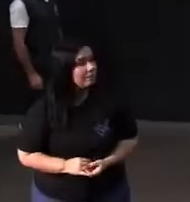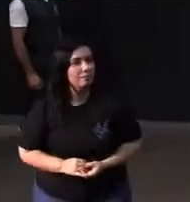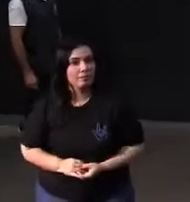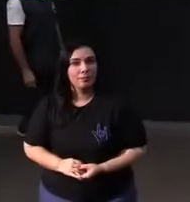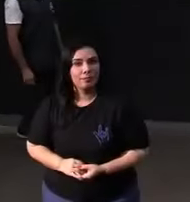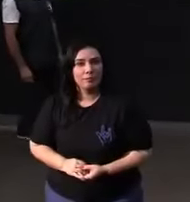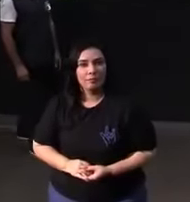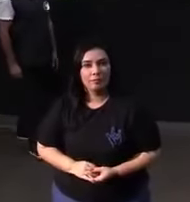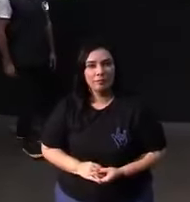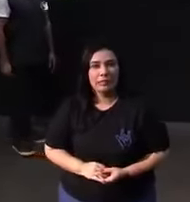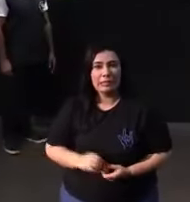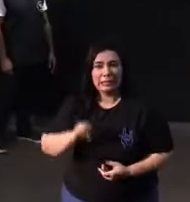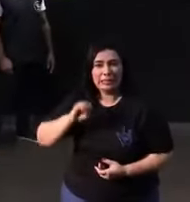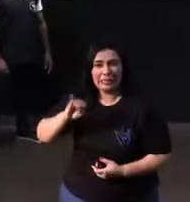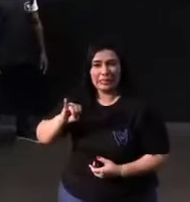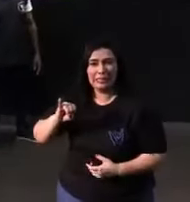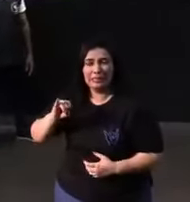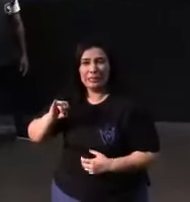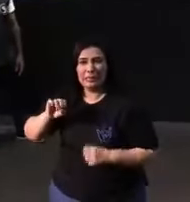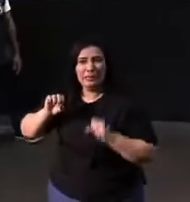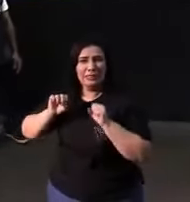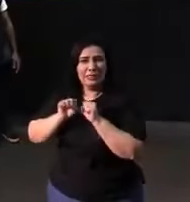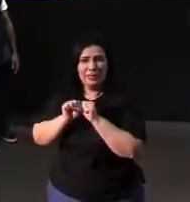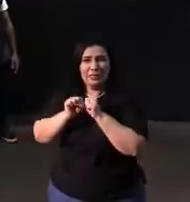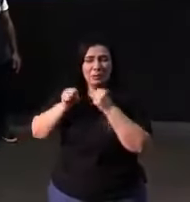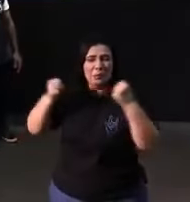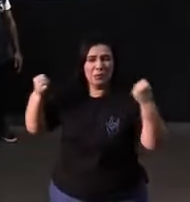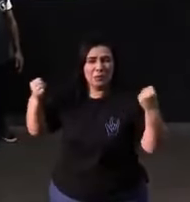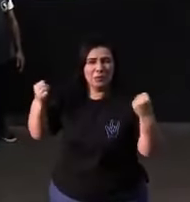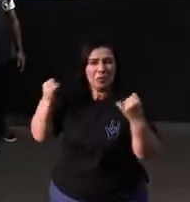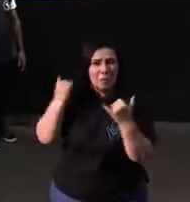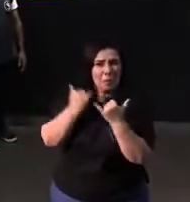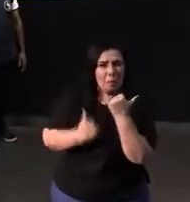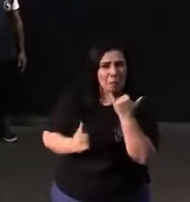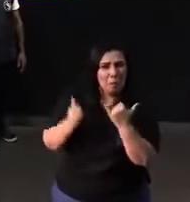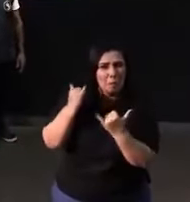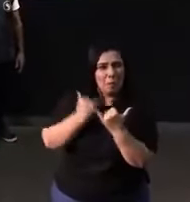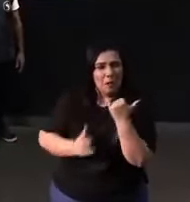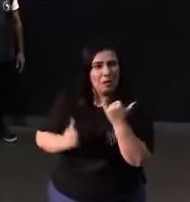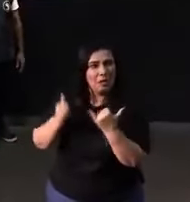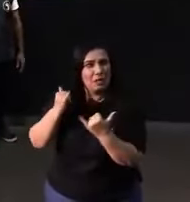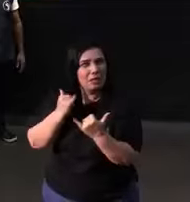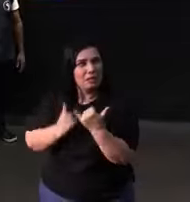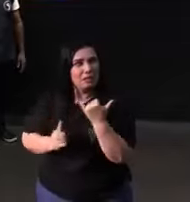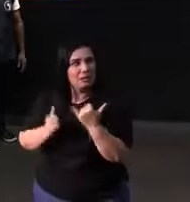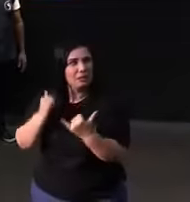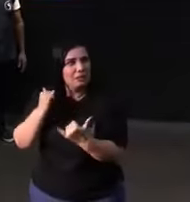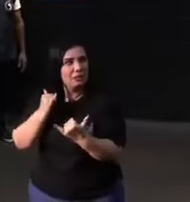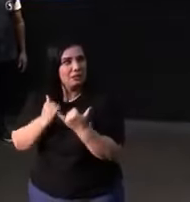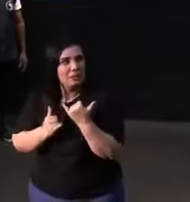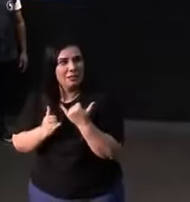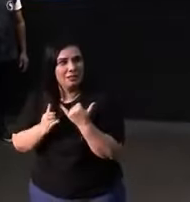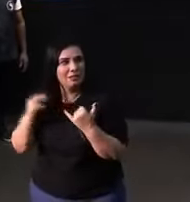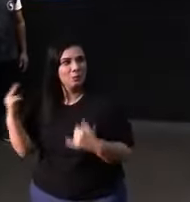Se é tão impossível. Oh, parece. Parece que não dá.